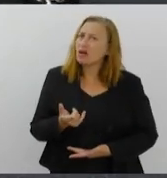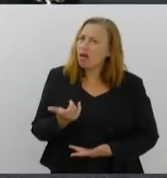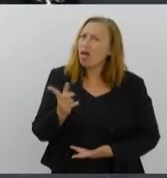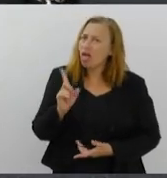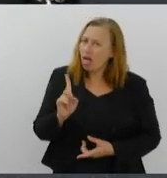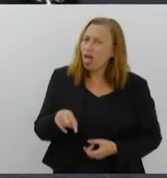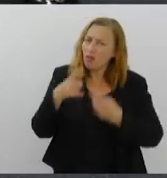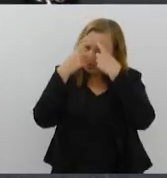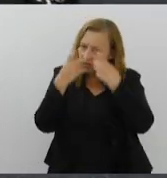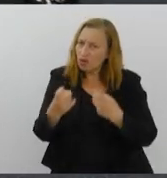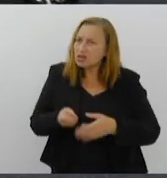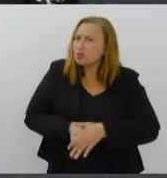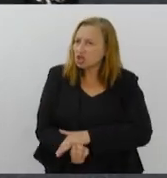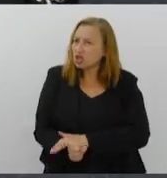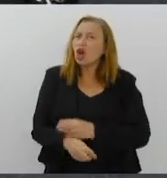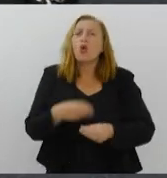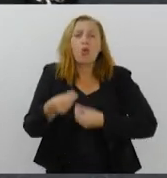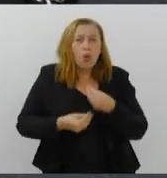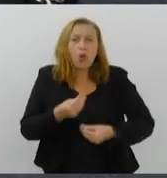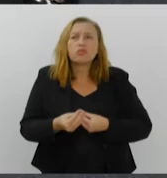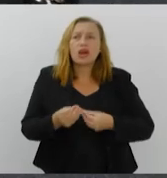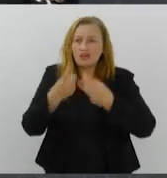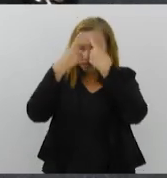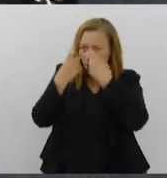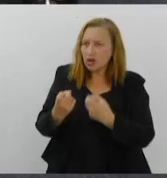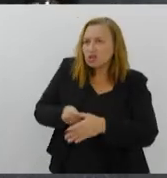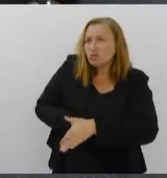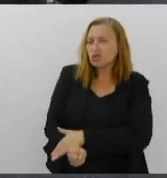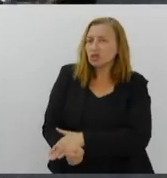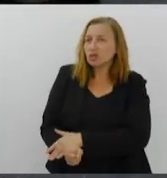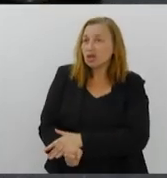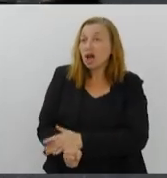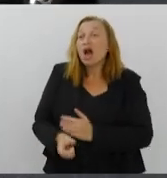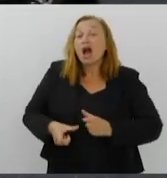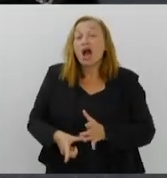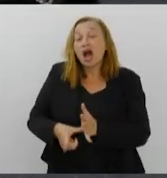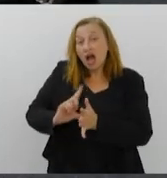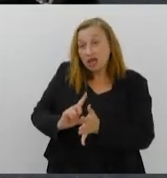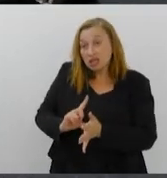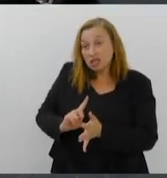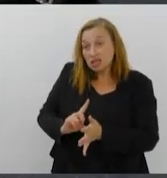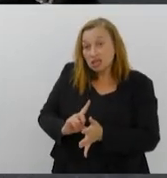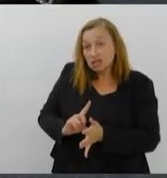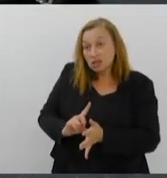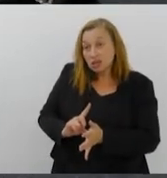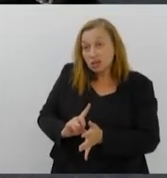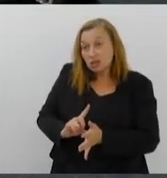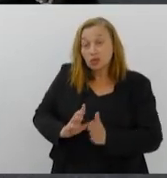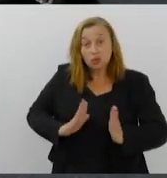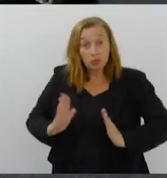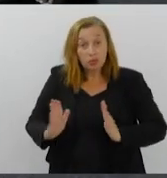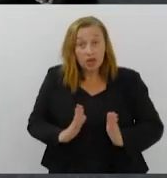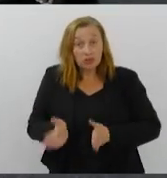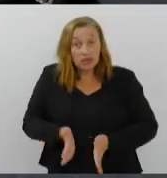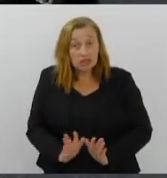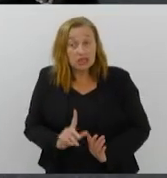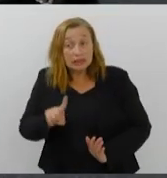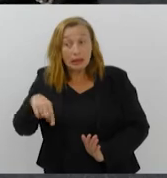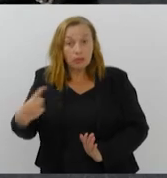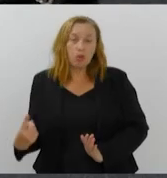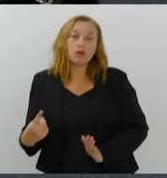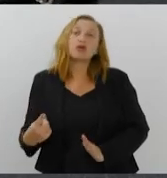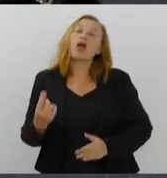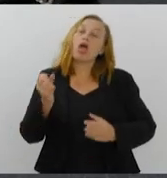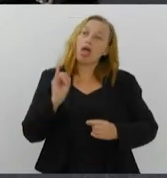obstétrica. Porque como se dá a violência obstétrica? Antes, durante e depois do nascimento dessa criança. Então, é importante que a gente possa fazer